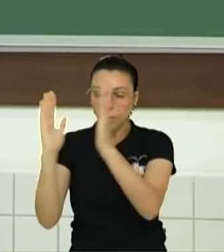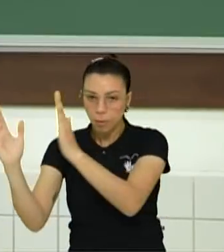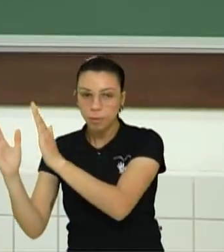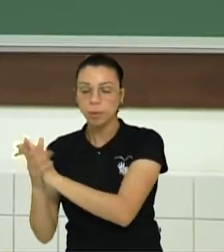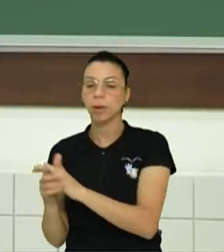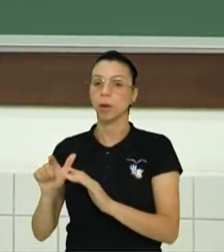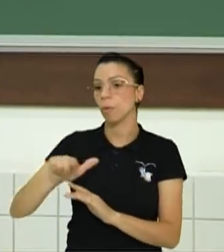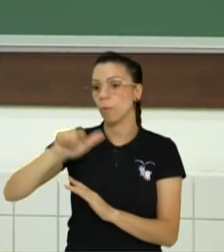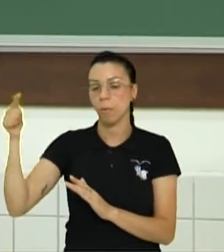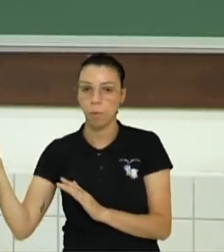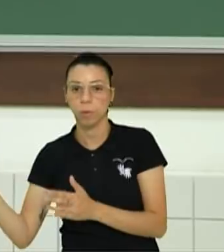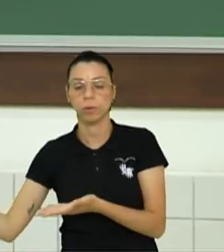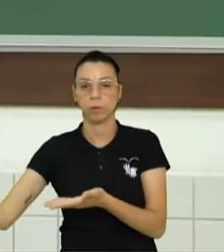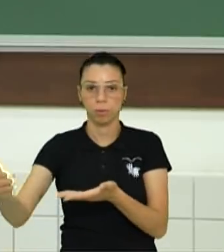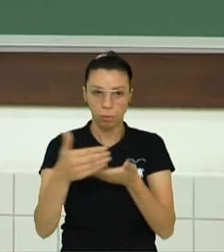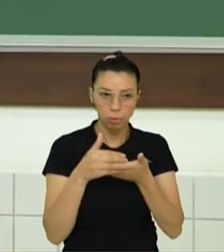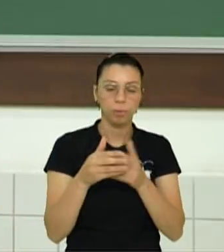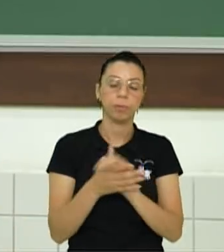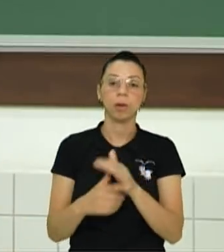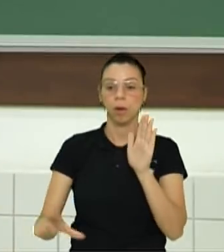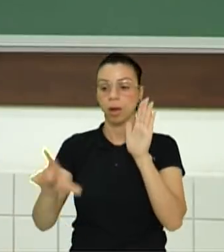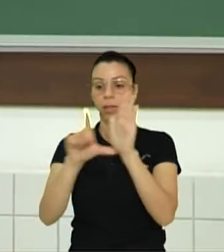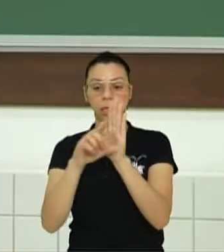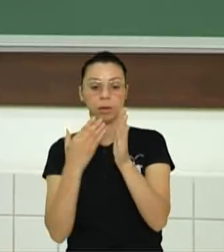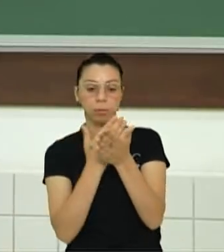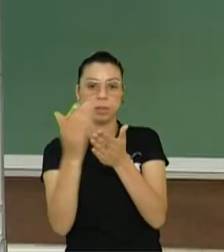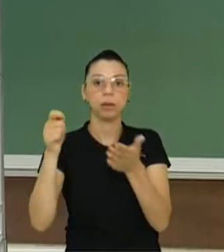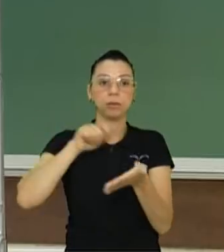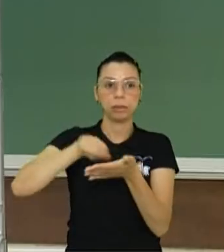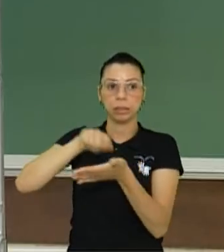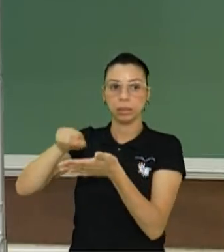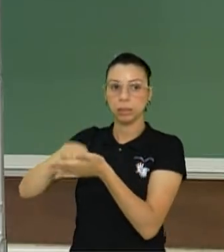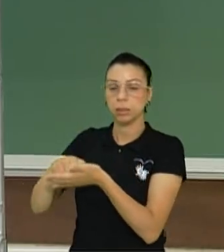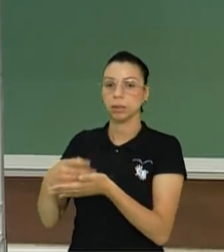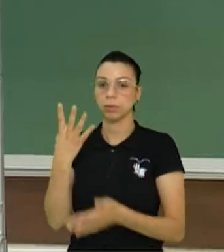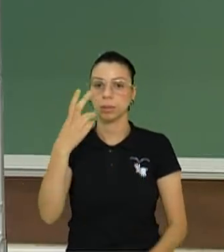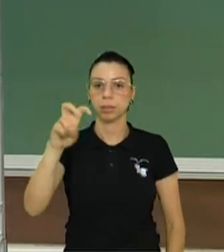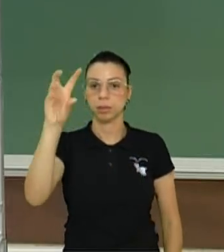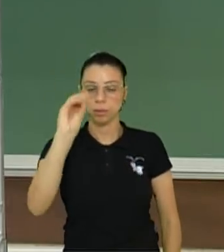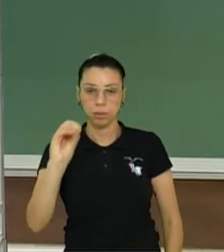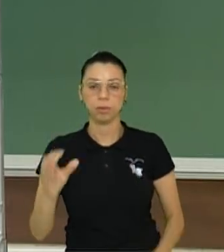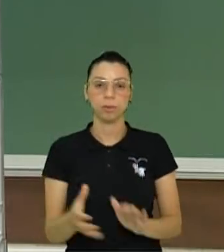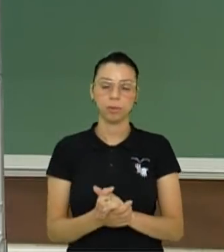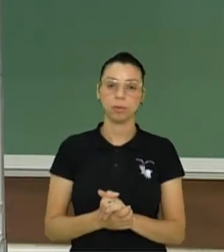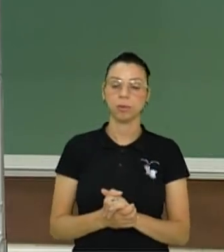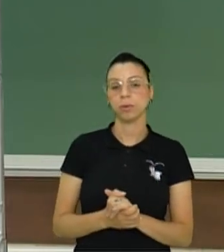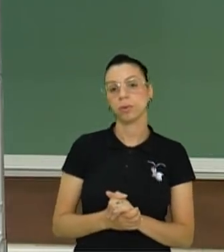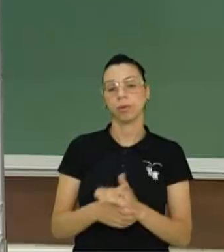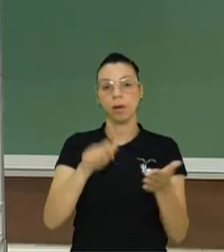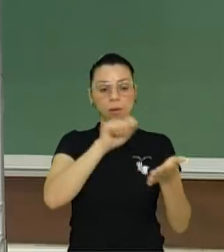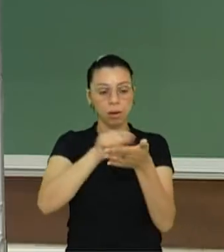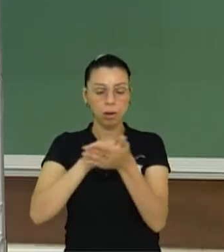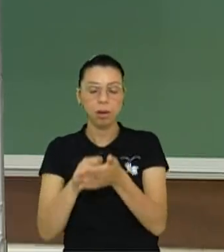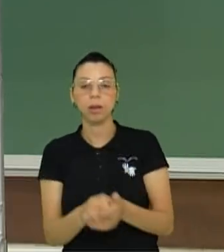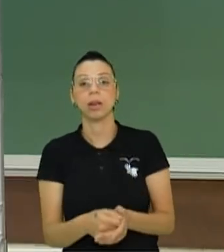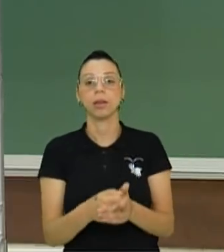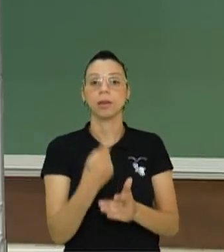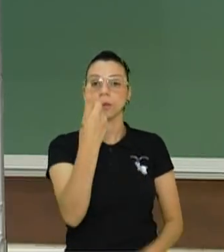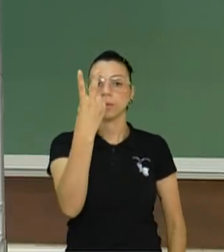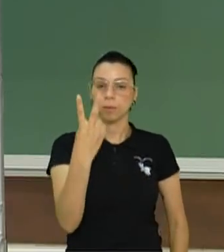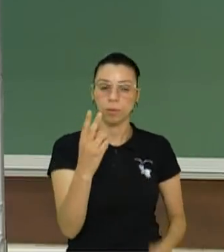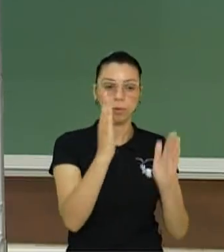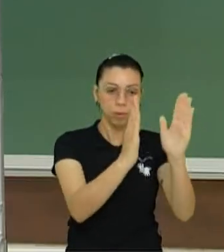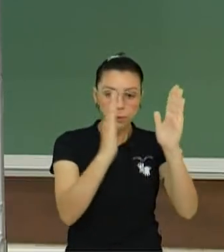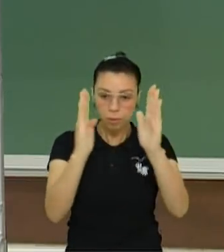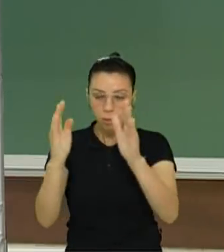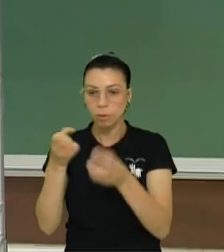em 450. As leis passaram a ser escritas, como diz o próprio nome da lei, em 12 tábuas, distribuídas nos